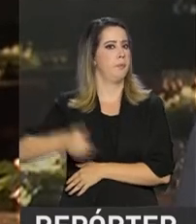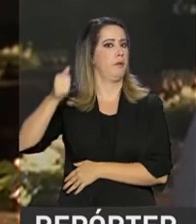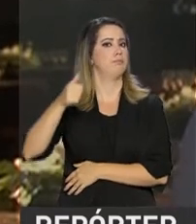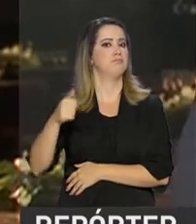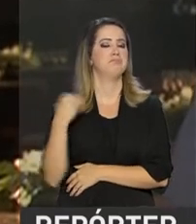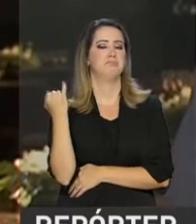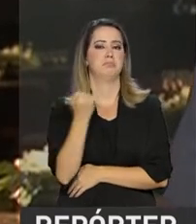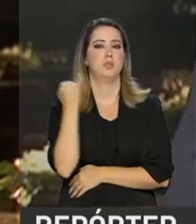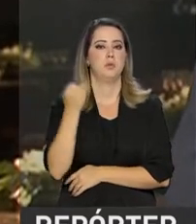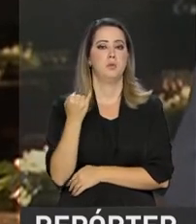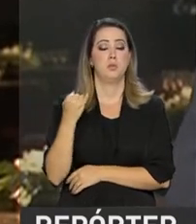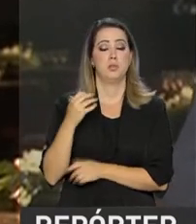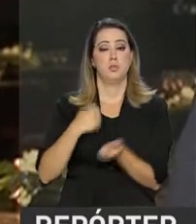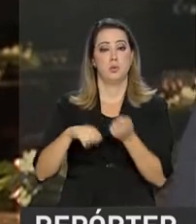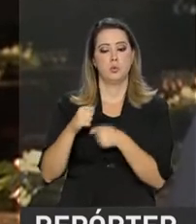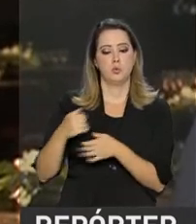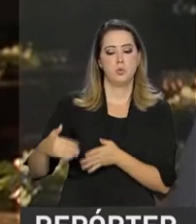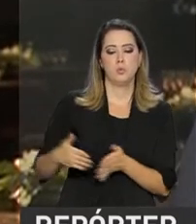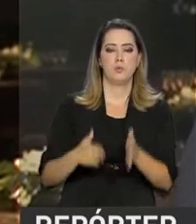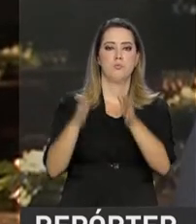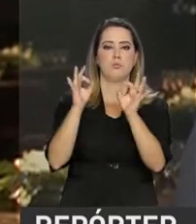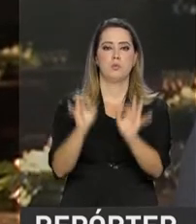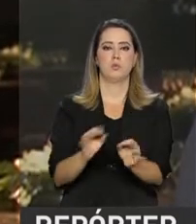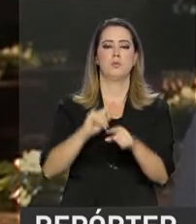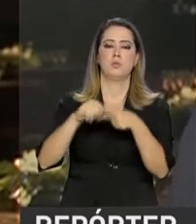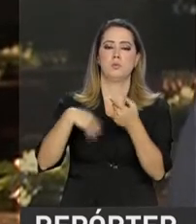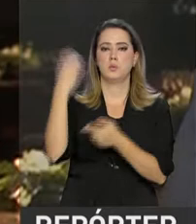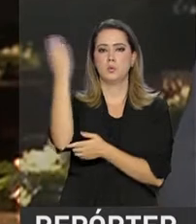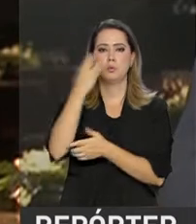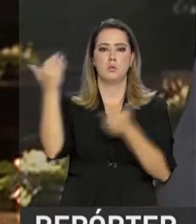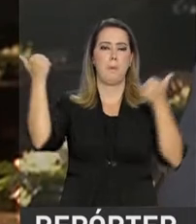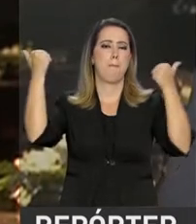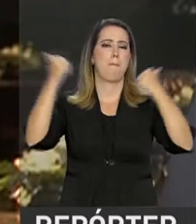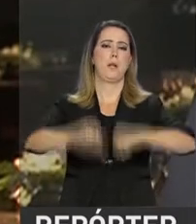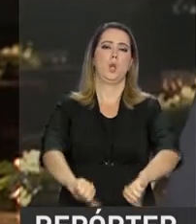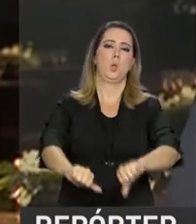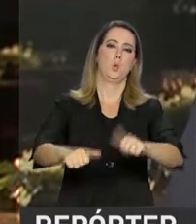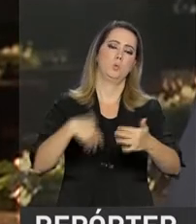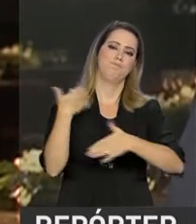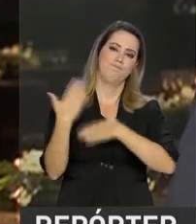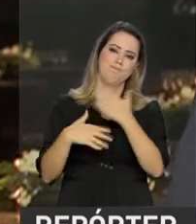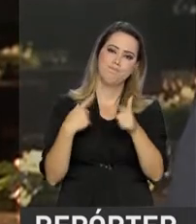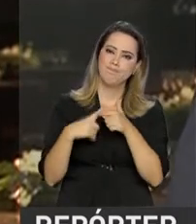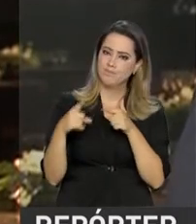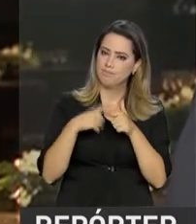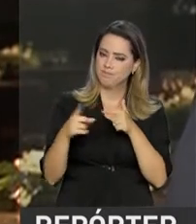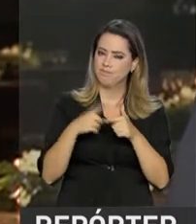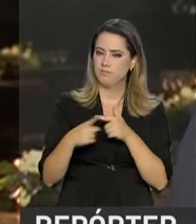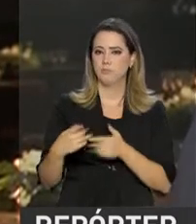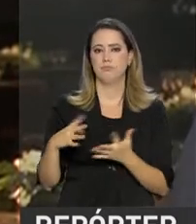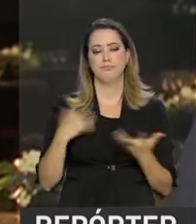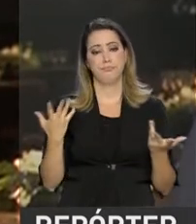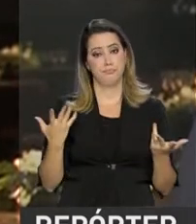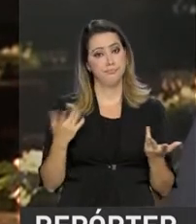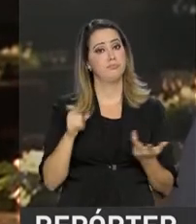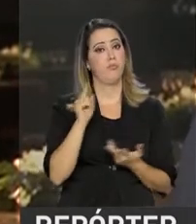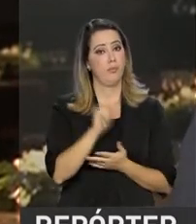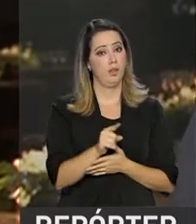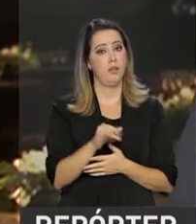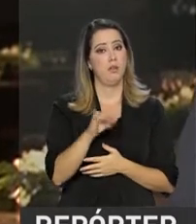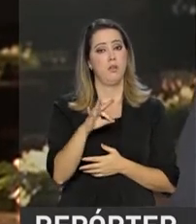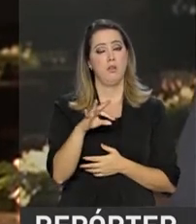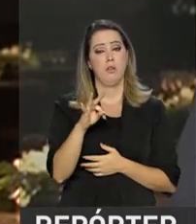colocar a economia nos eixos, depois de o país enfrentar a pior recessão da história. Já a revista Isto é Dinheiro